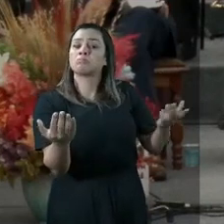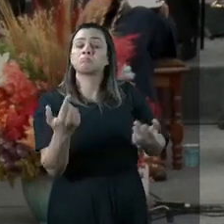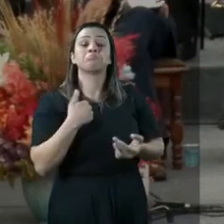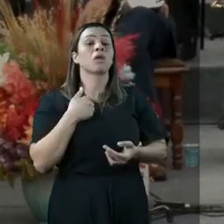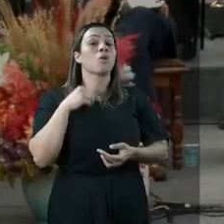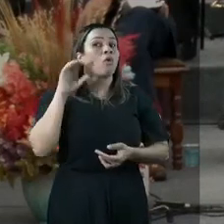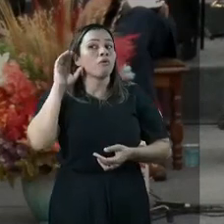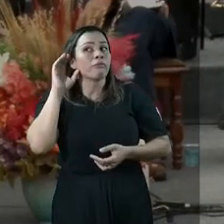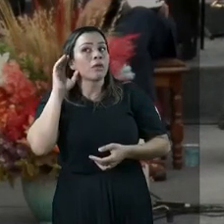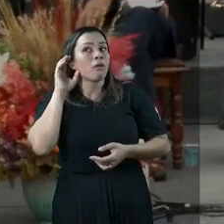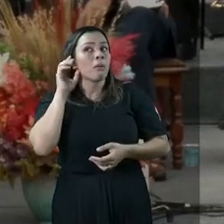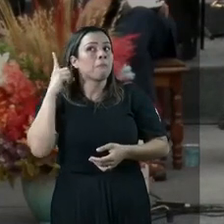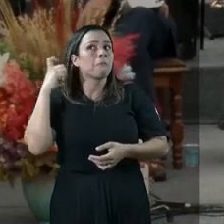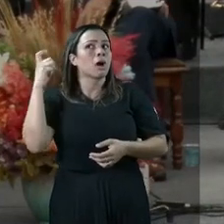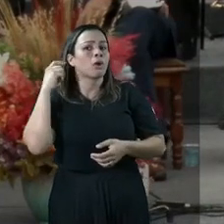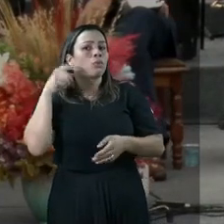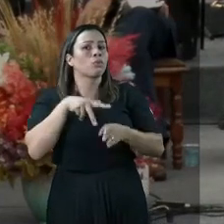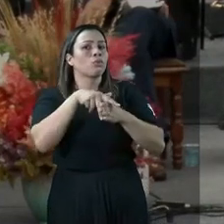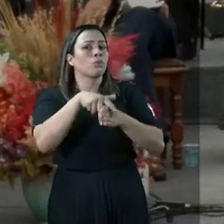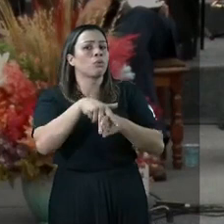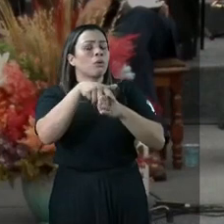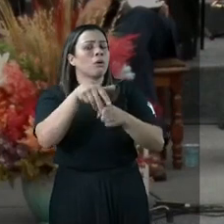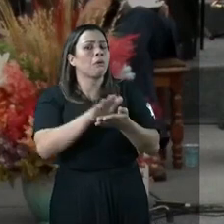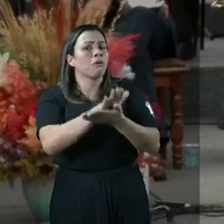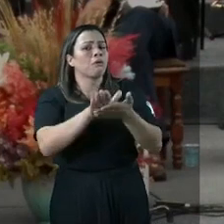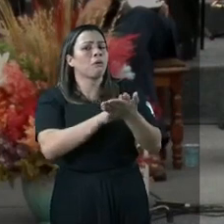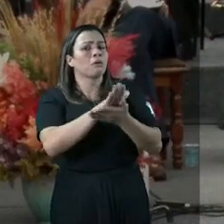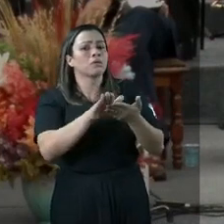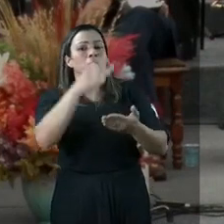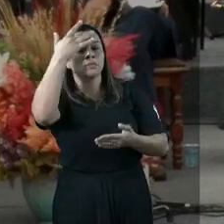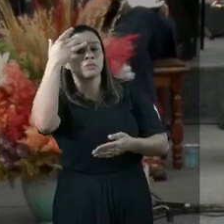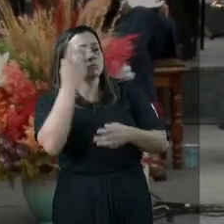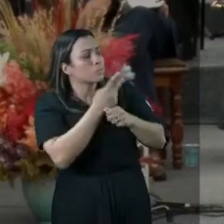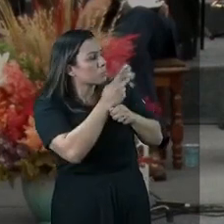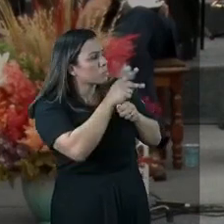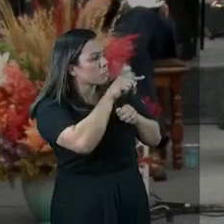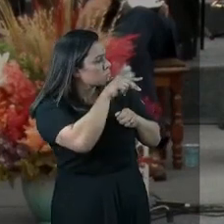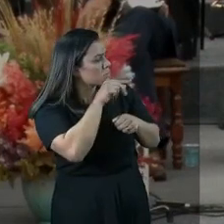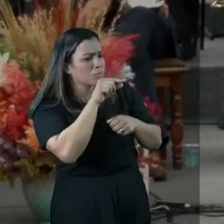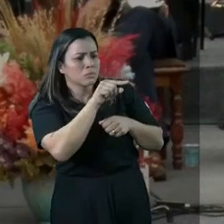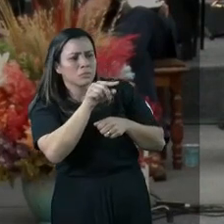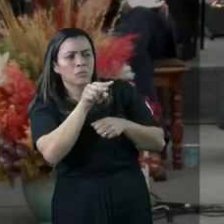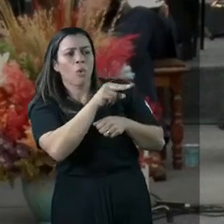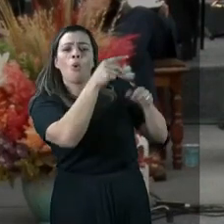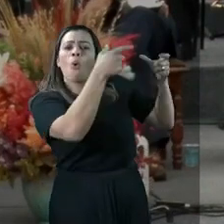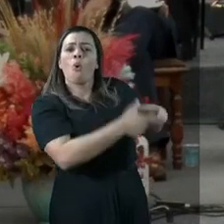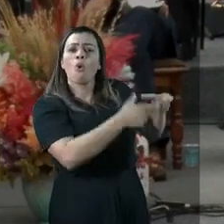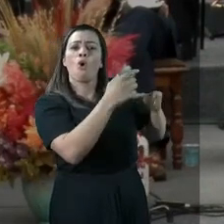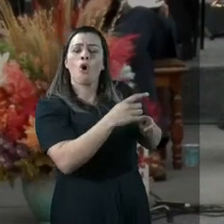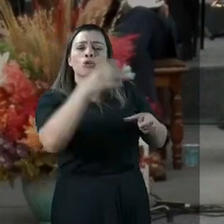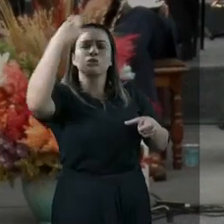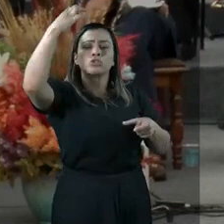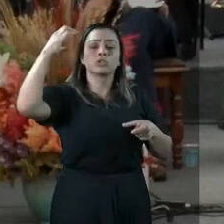real. Mas quando alguém procura Davi vestido de rei, o texto diz: e Davi vestia uma éfode de